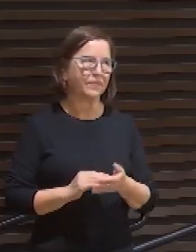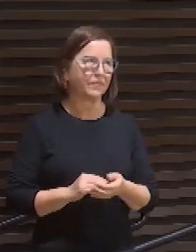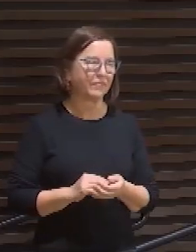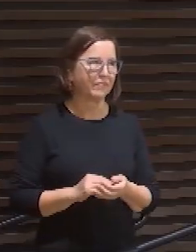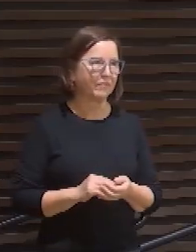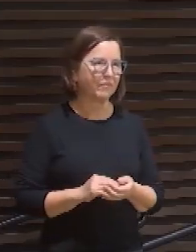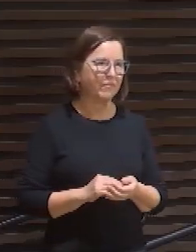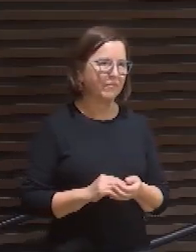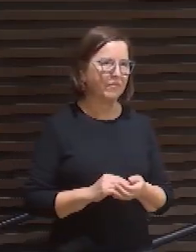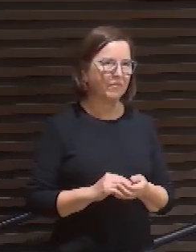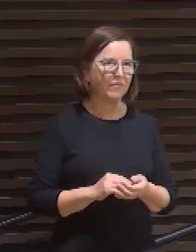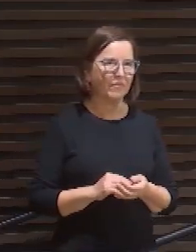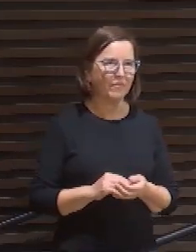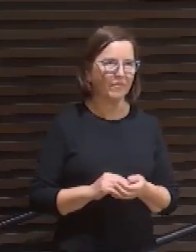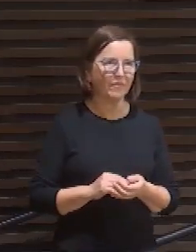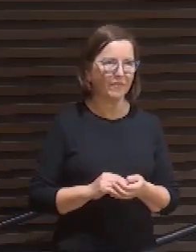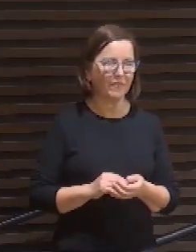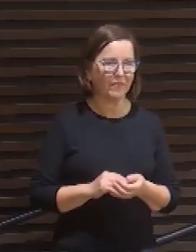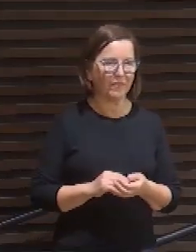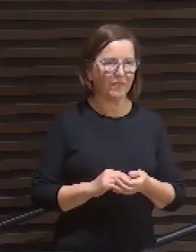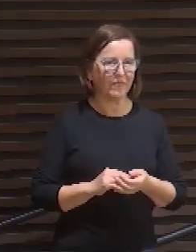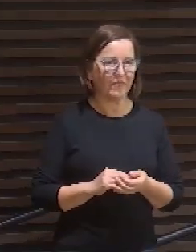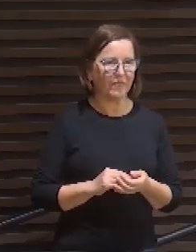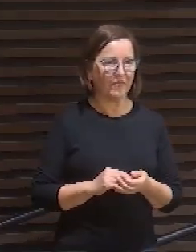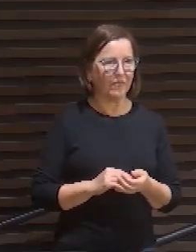eu quero contar